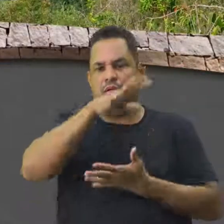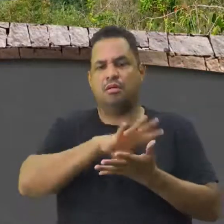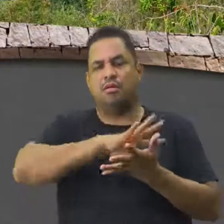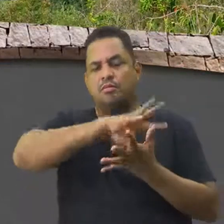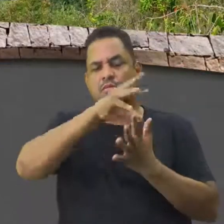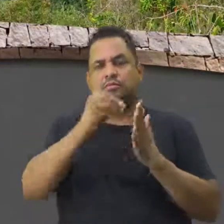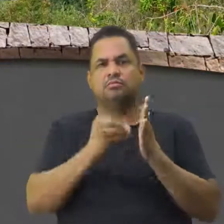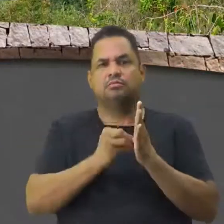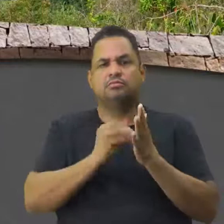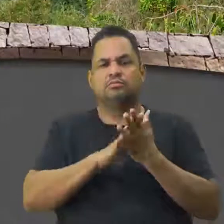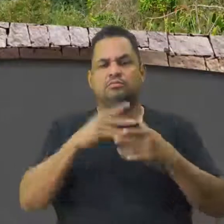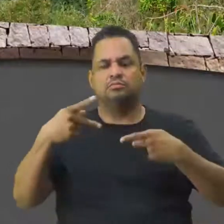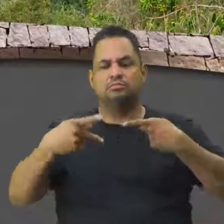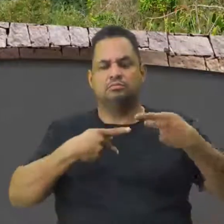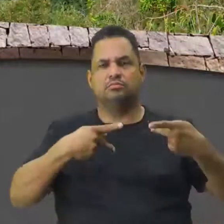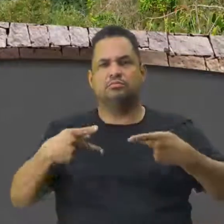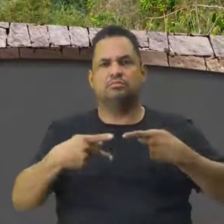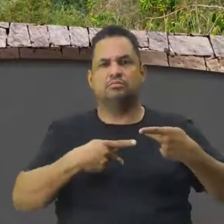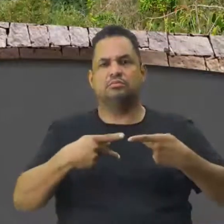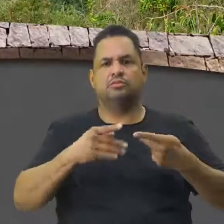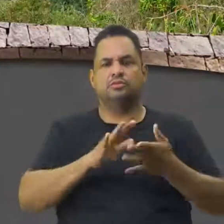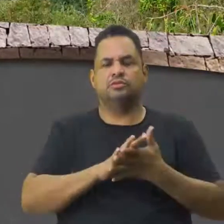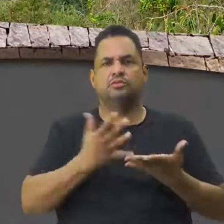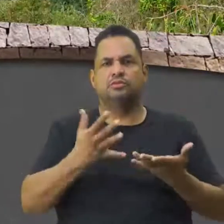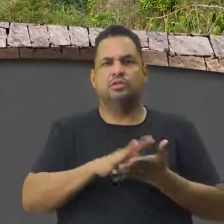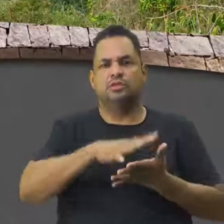Nos projetos do Mato Grosso,